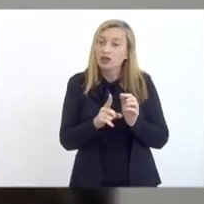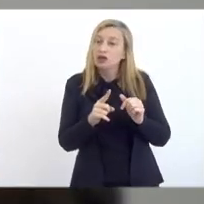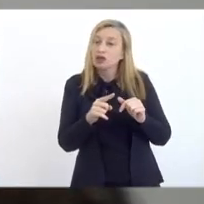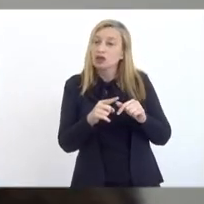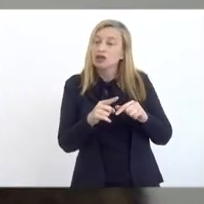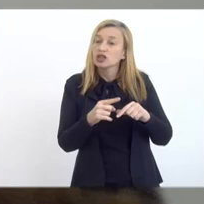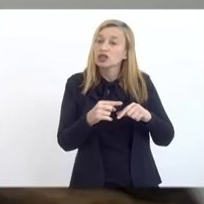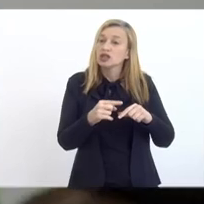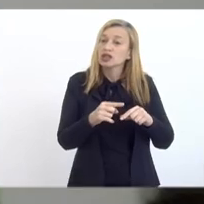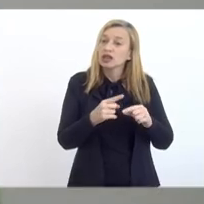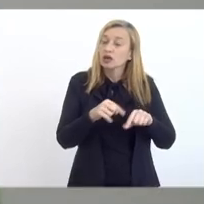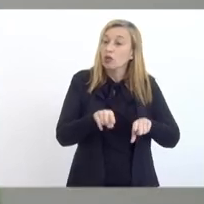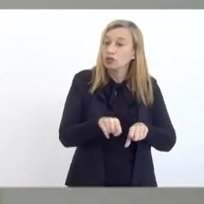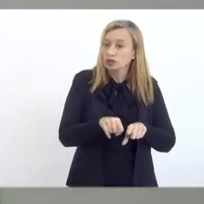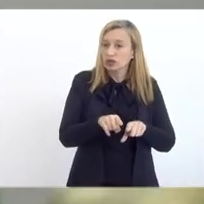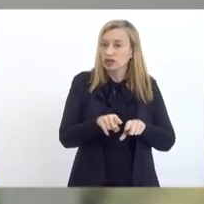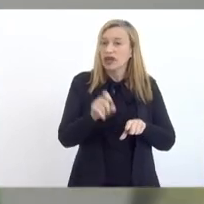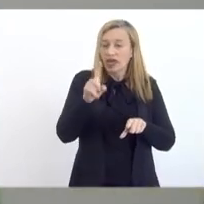regra geral.